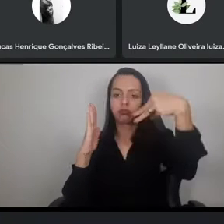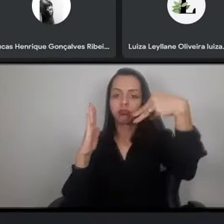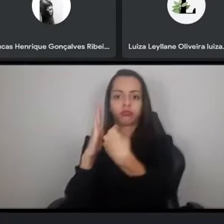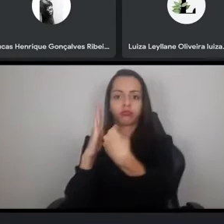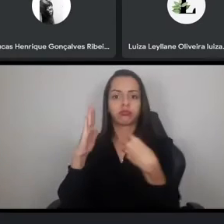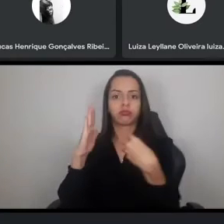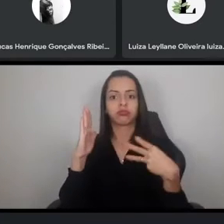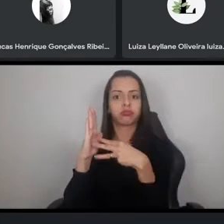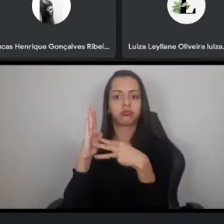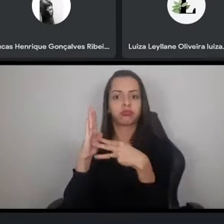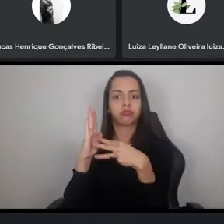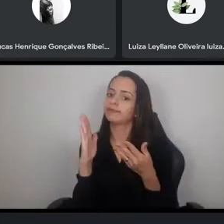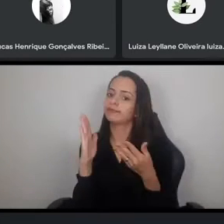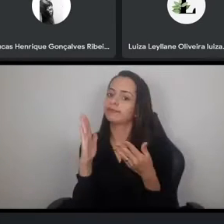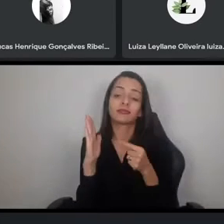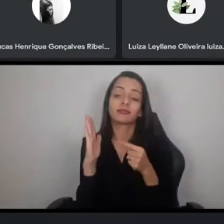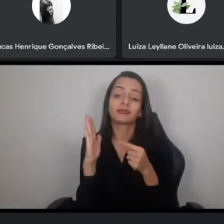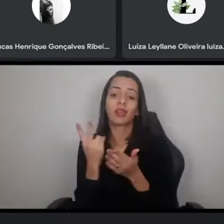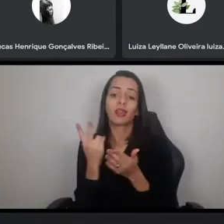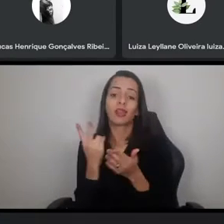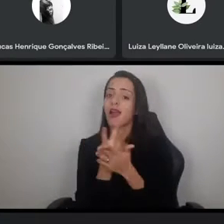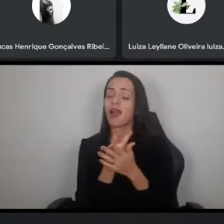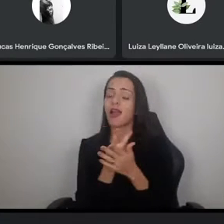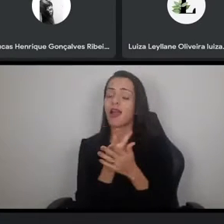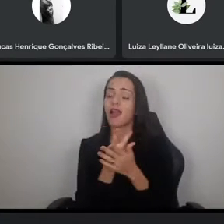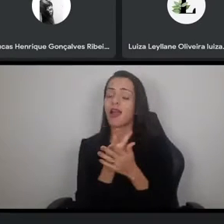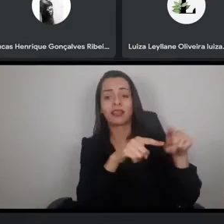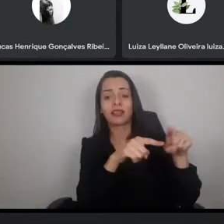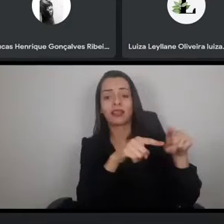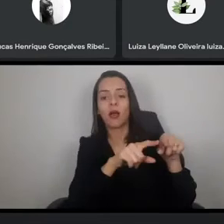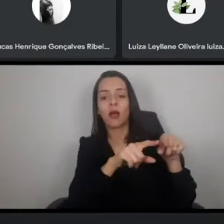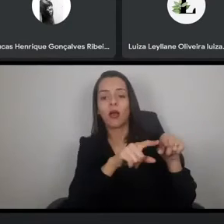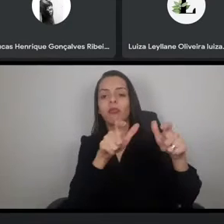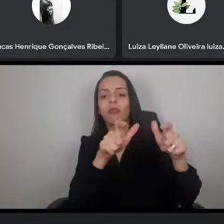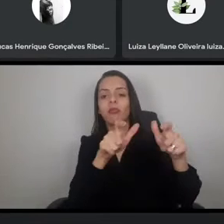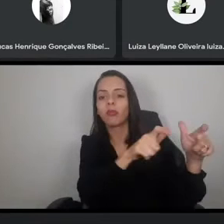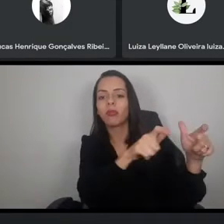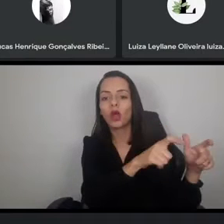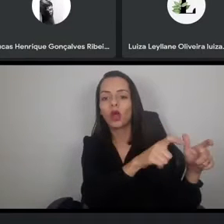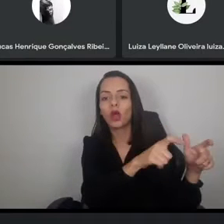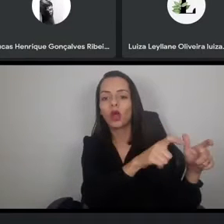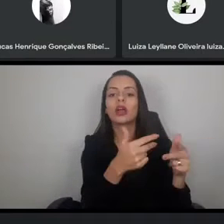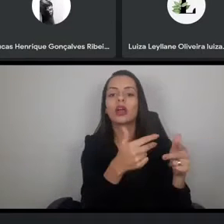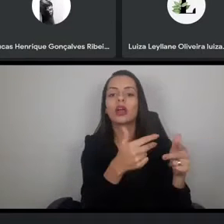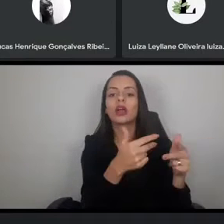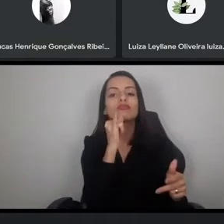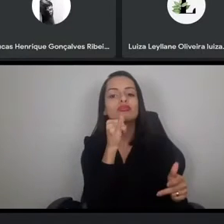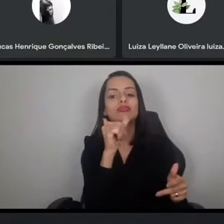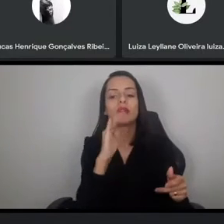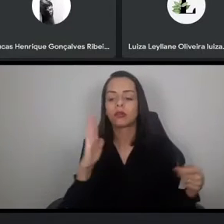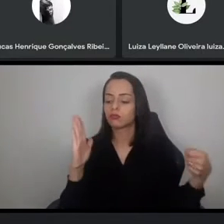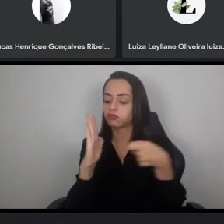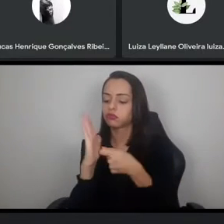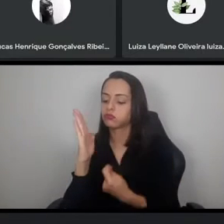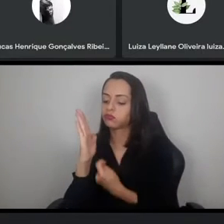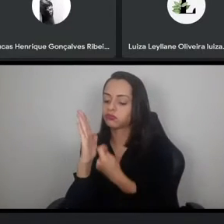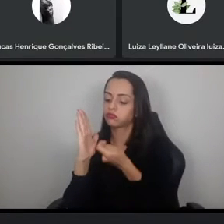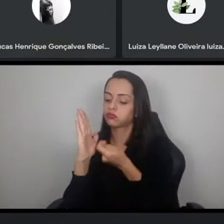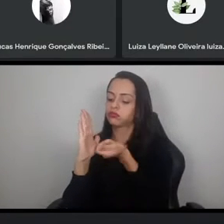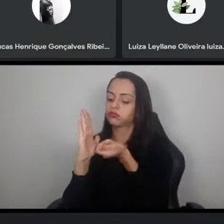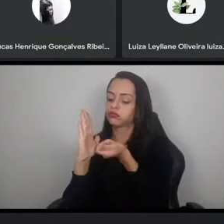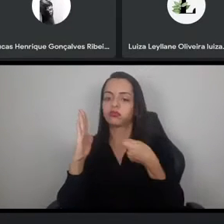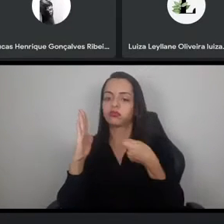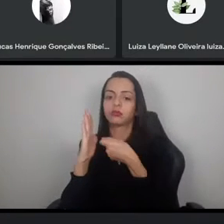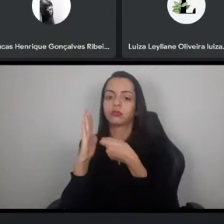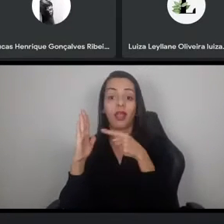maior quantidade de equipamento do que a instalação aguenta, do que a tomada foi projetada. Por isso